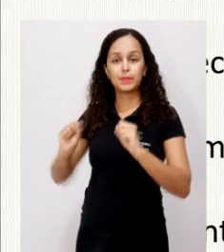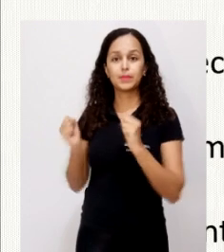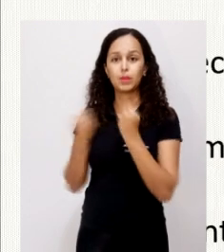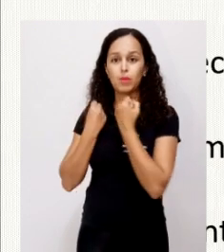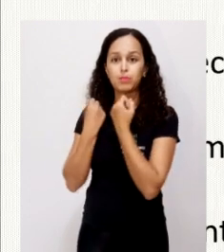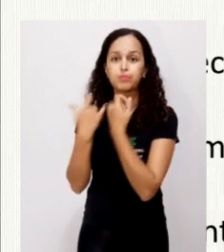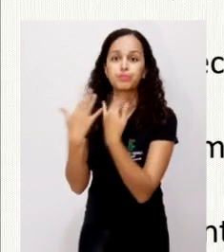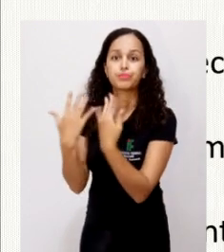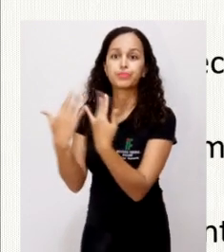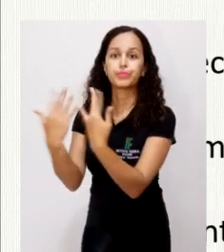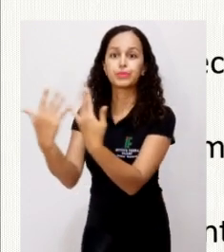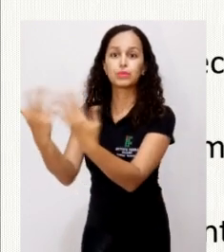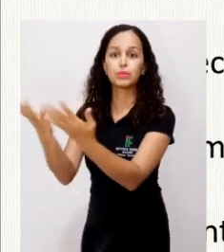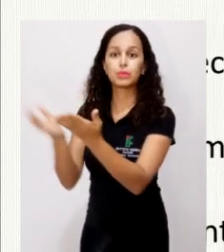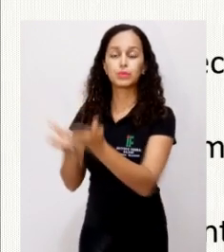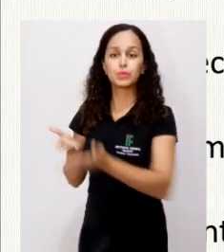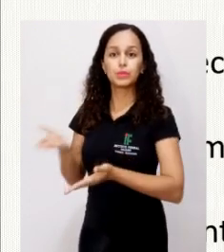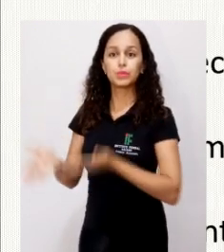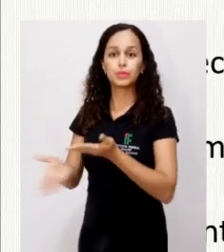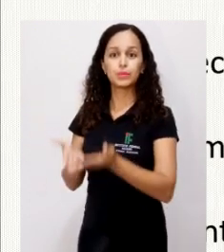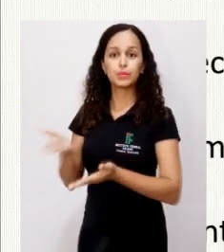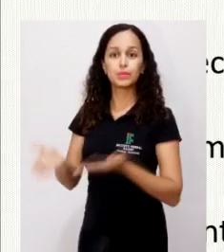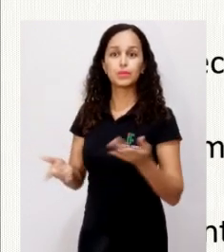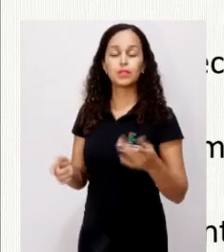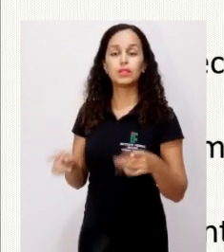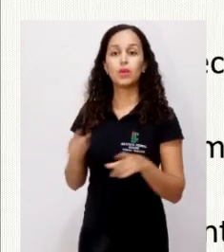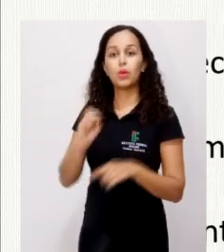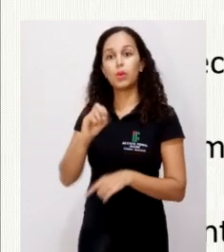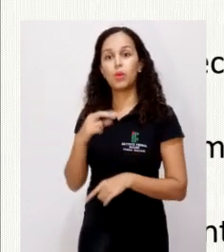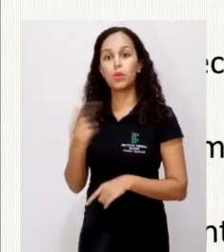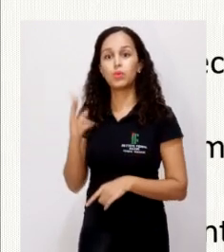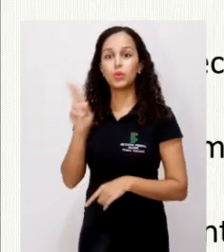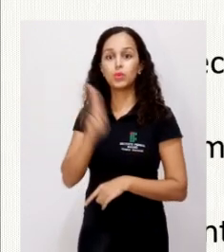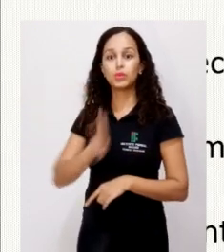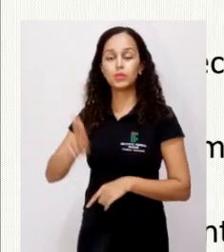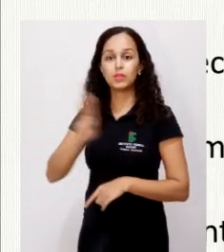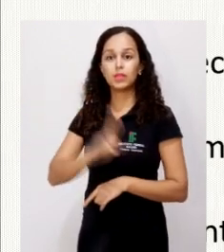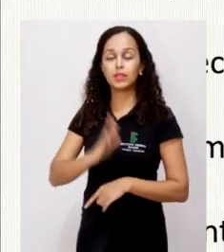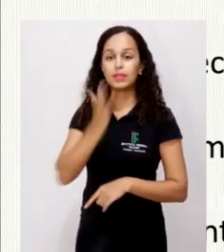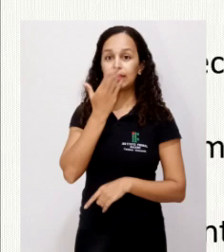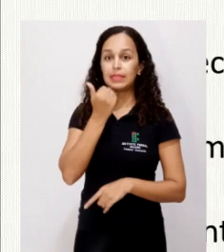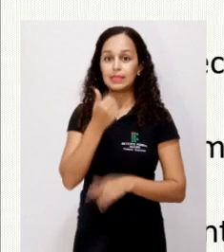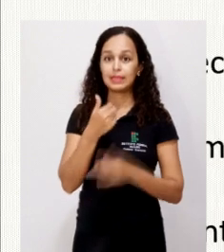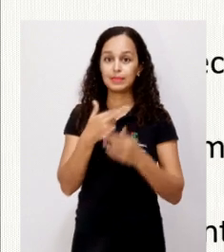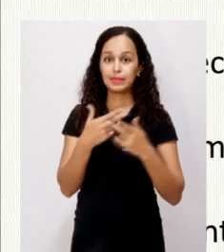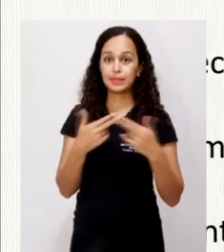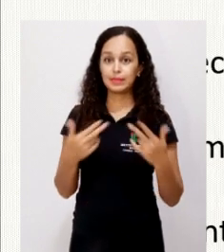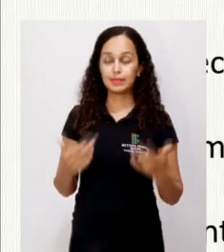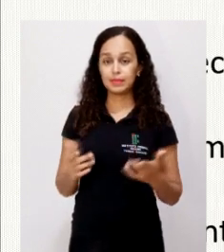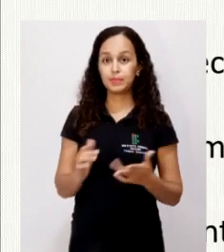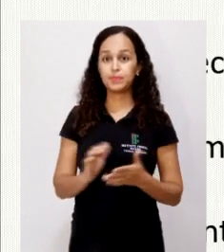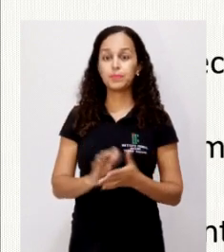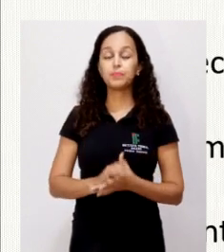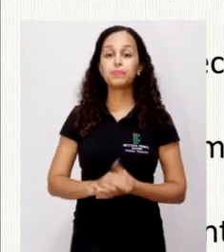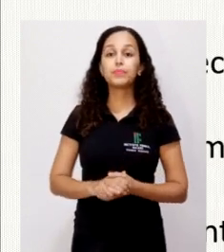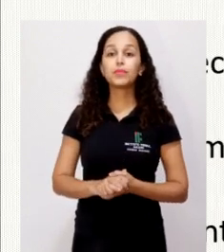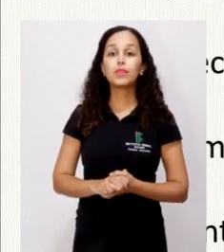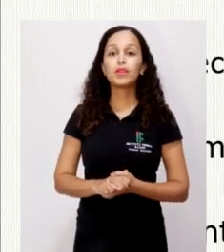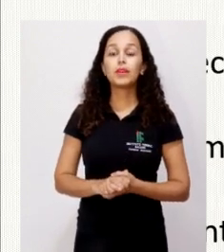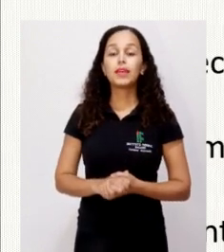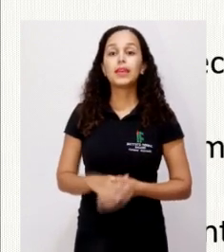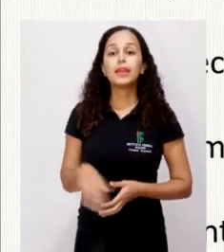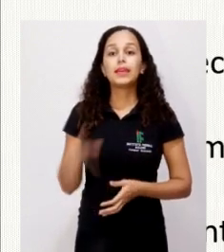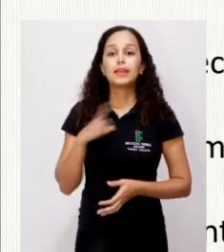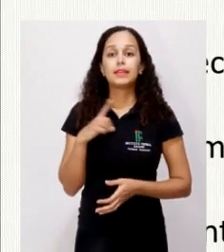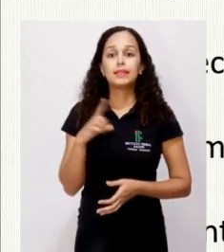cultivar estas espécies ou, né, a partir da identificação, utilizar essas espécies na sua alimentação com esse consumo